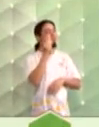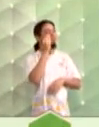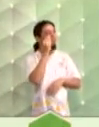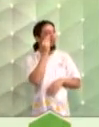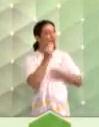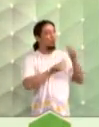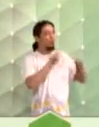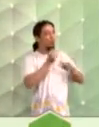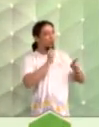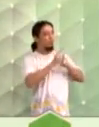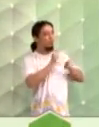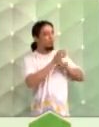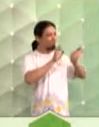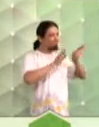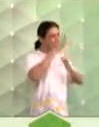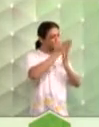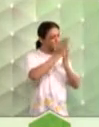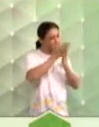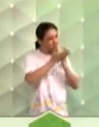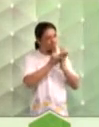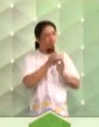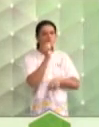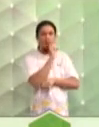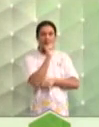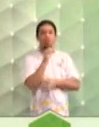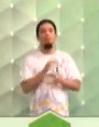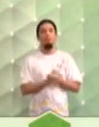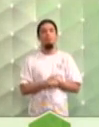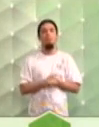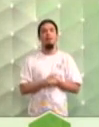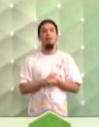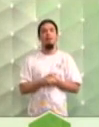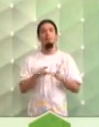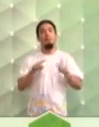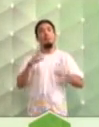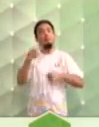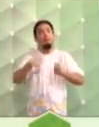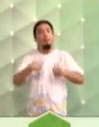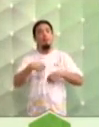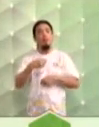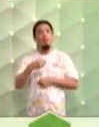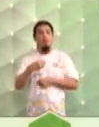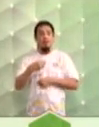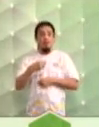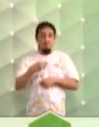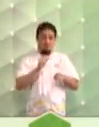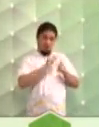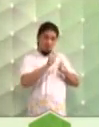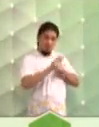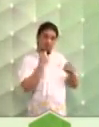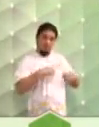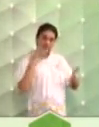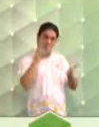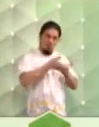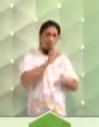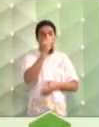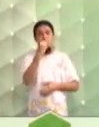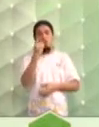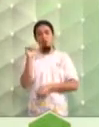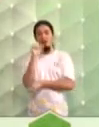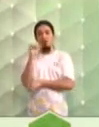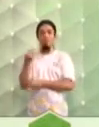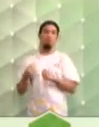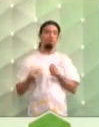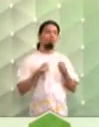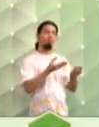tinha negado. Ela tinha um prazo de uma semana, ou ela quitava a dívida, ou ela perdia o carro. Quando nós ligamos, ela estava em prantos,